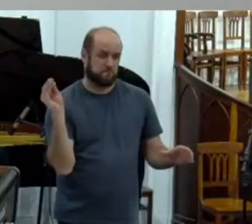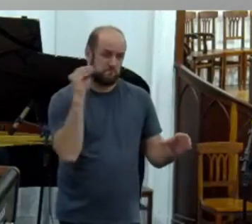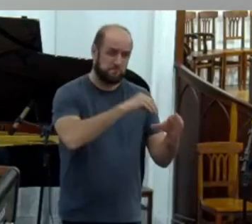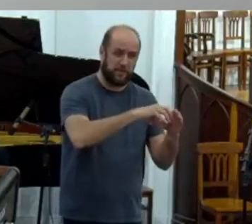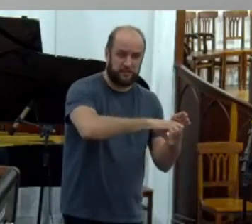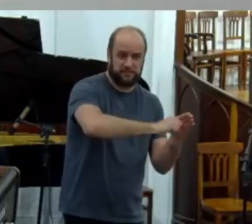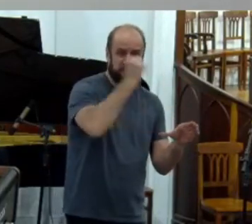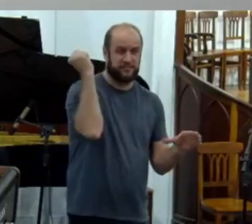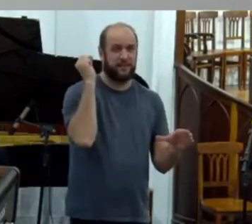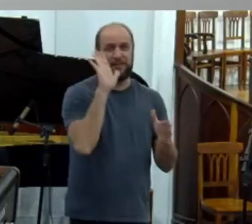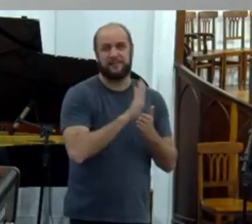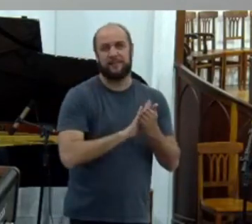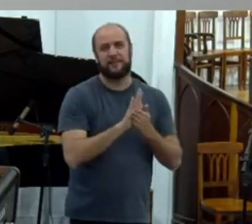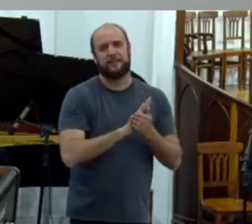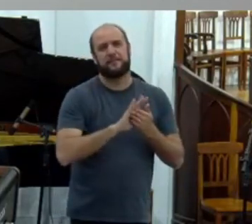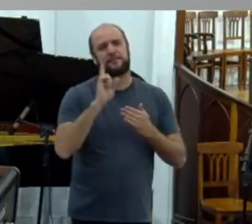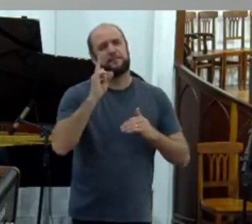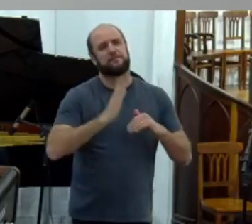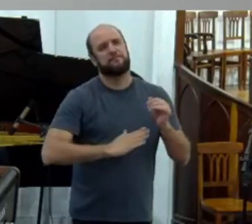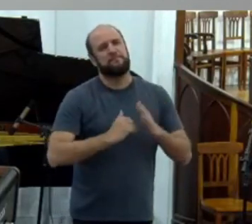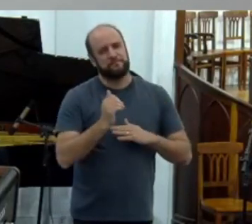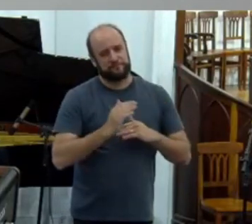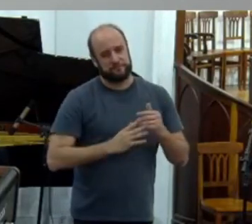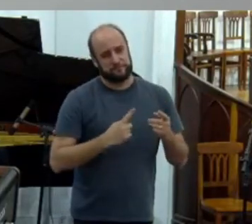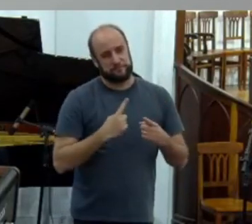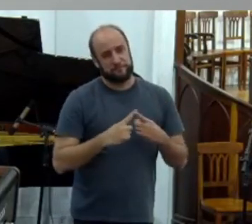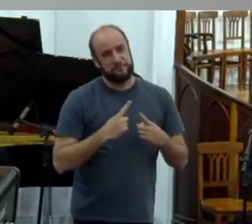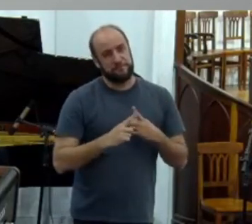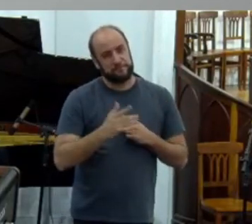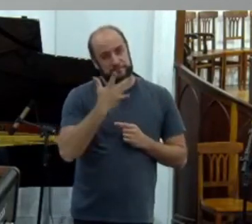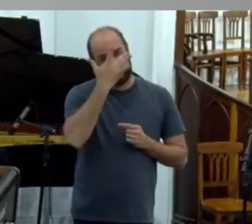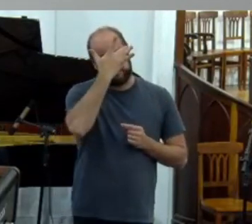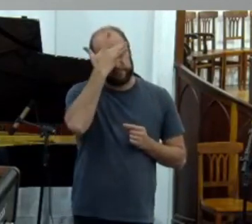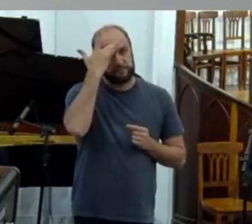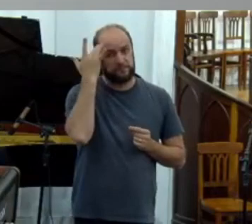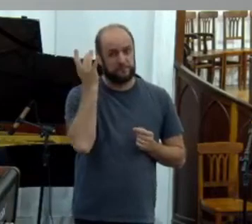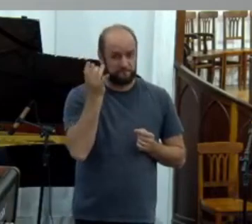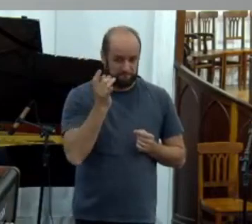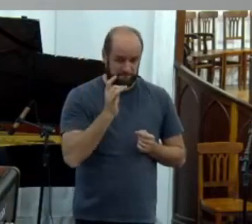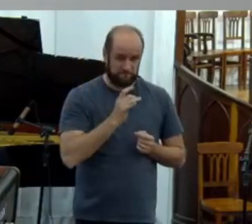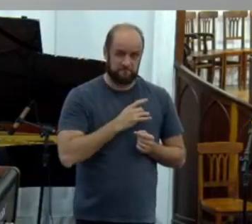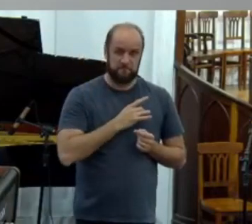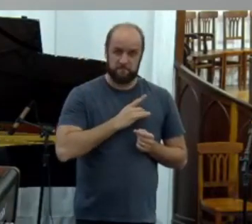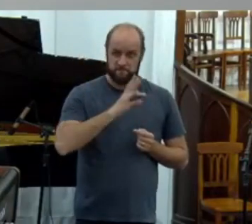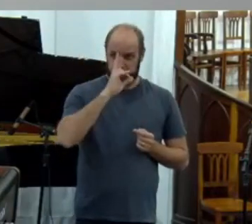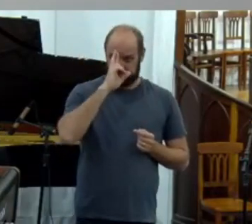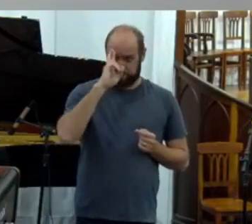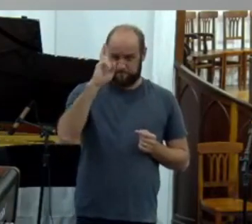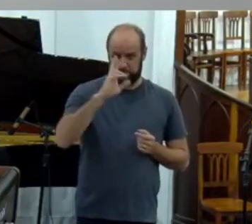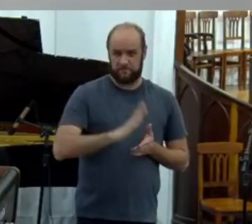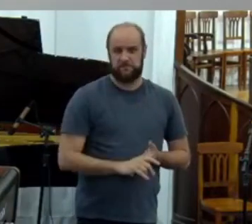tirado, e que Deus faz isto para que as pessoas o temam. Eis a